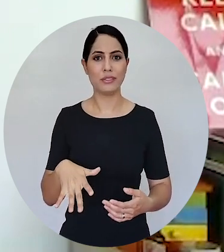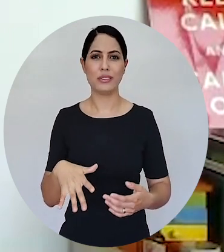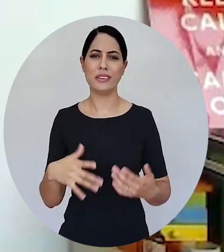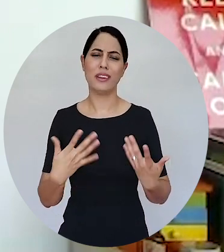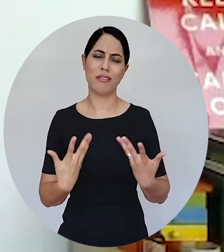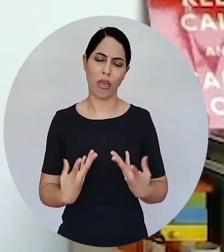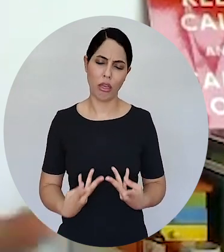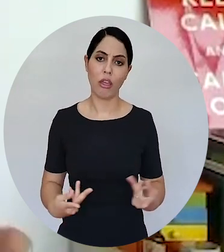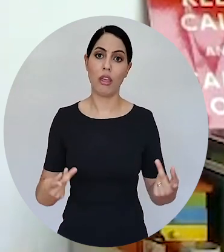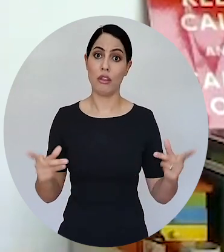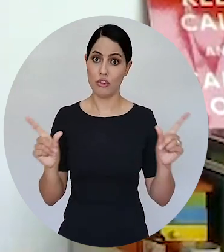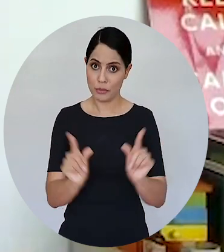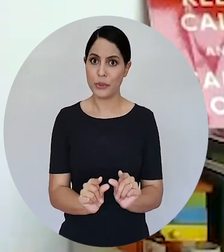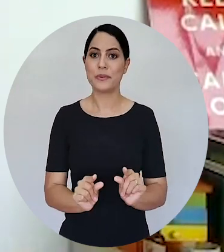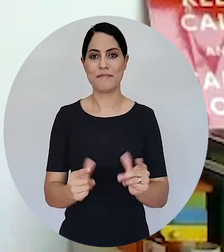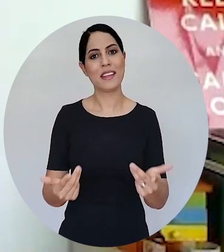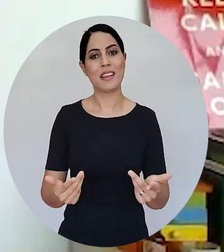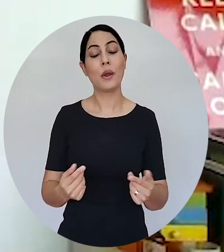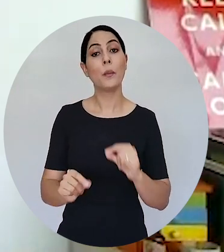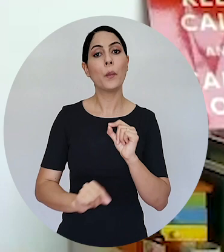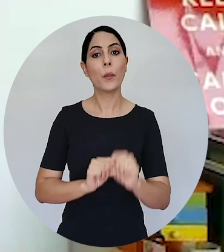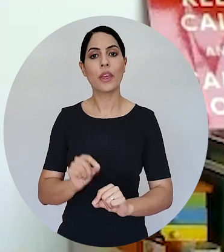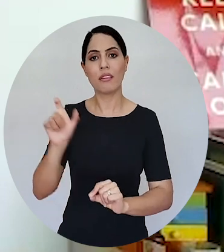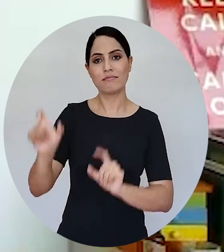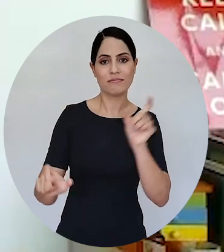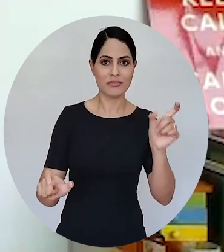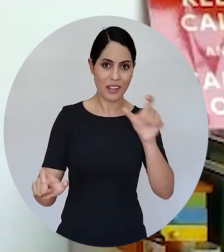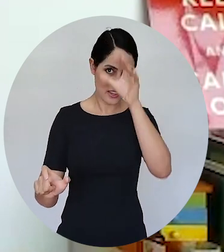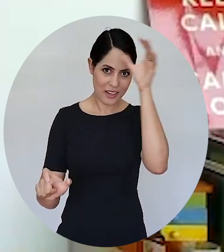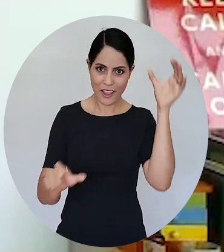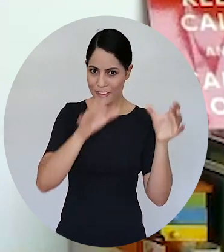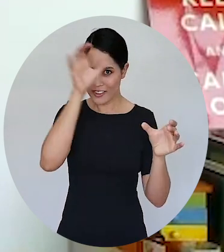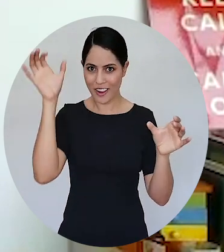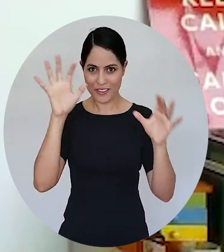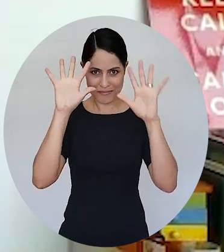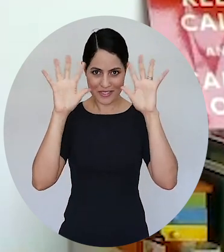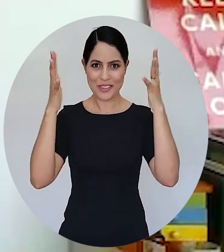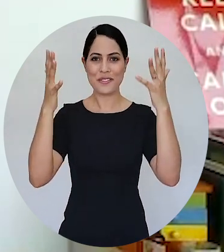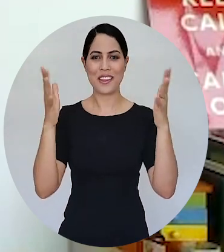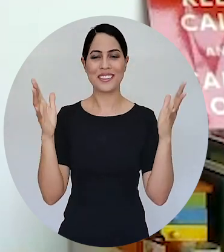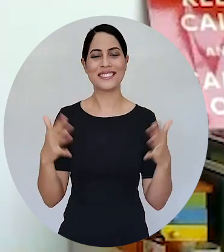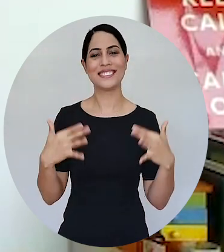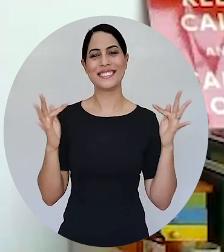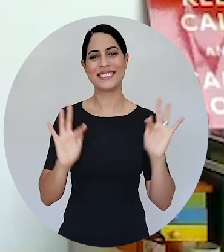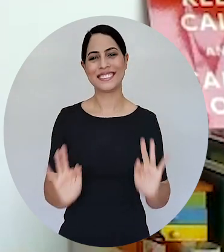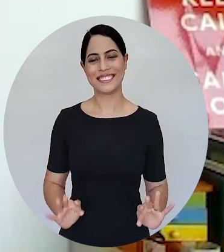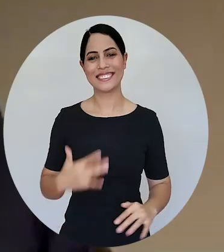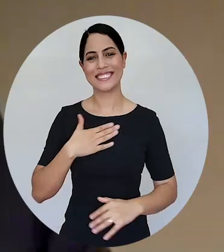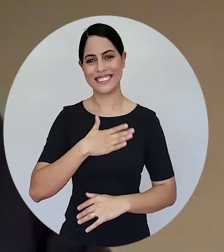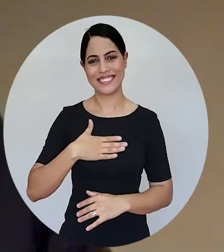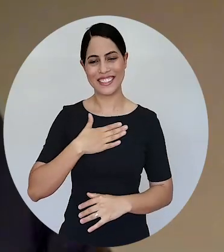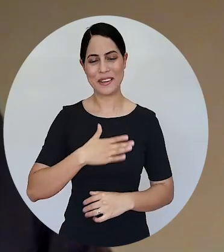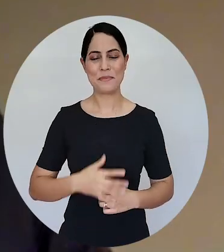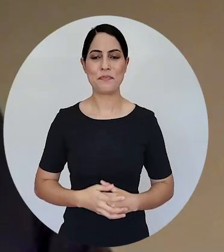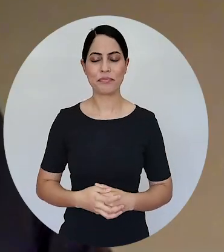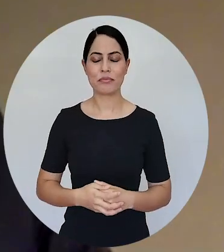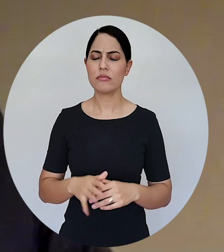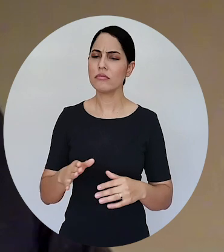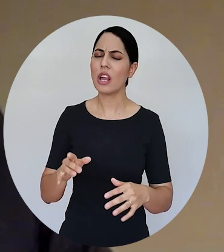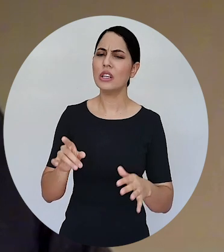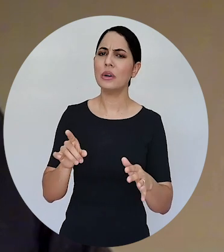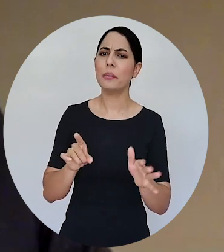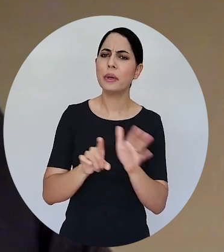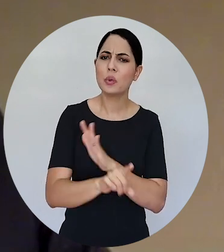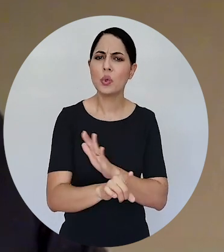e menos desgaste, para os seus clientes poderem chegar a resultados com muito mais satisfação. E como que é a procura da mediação